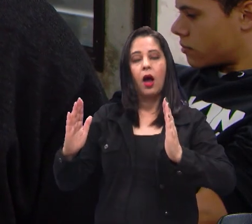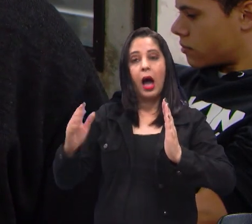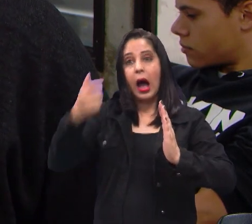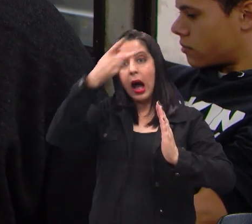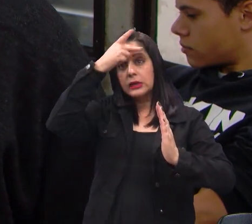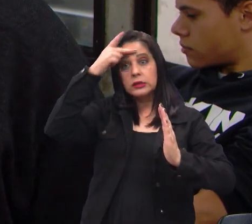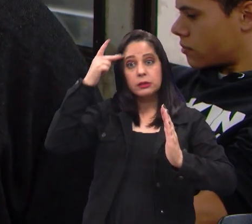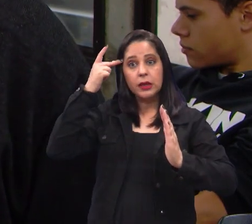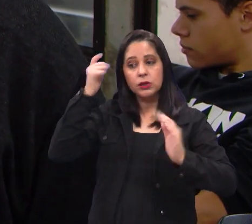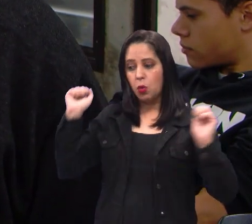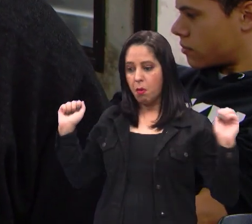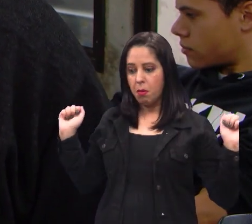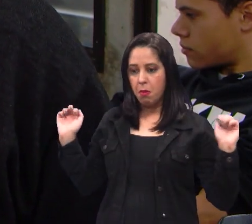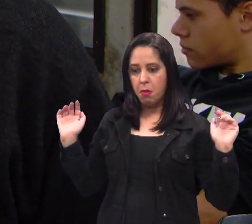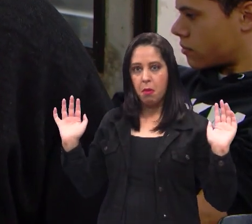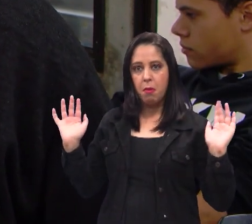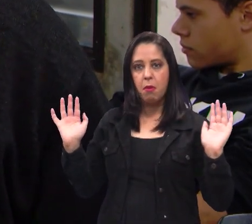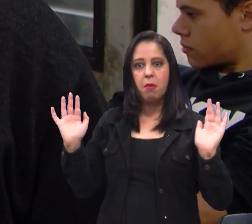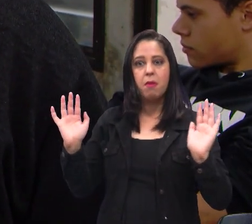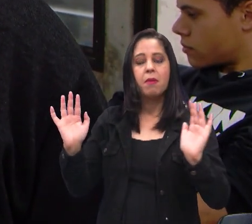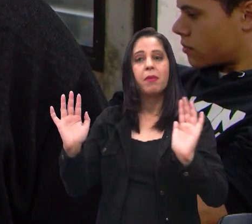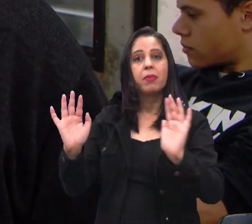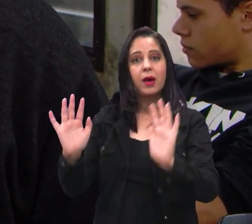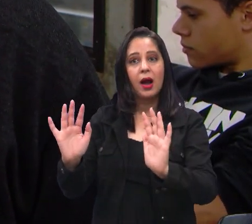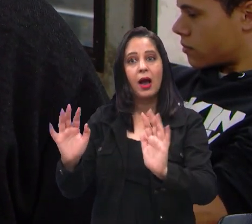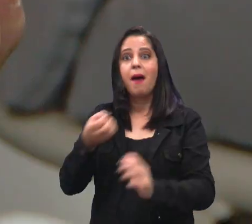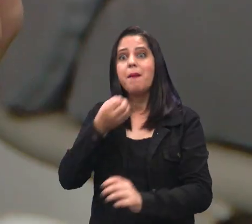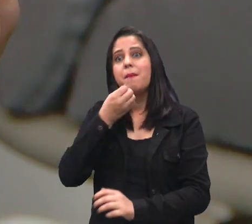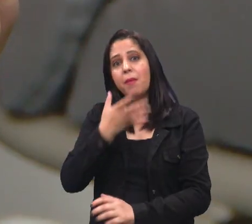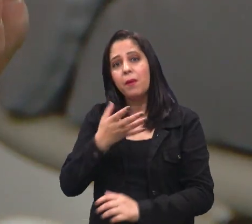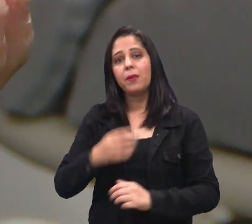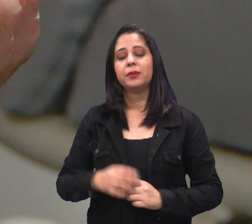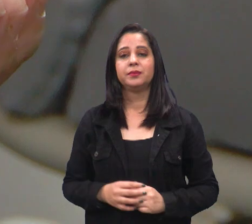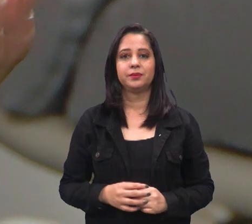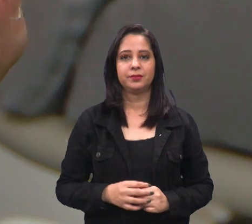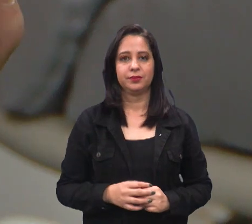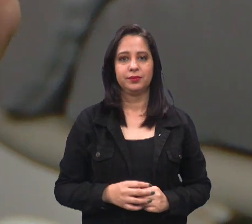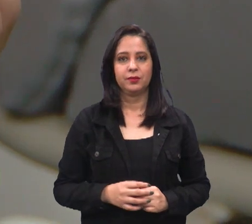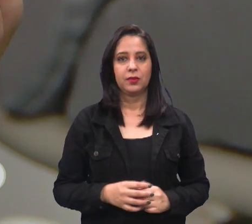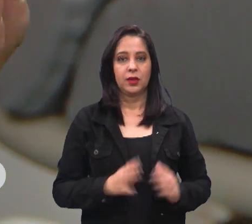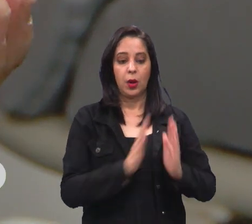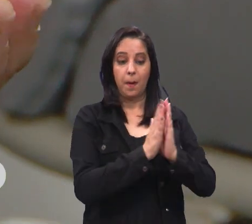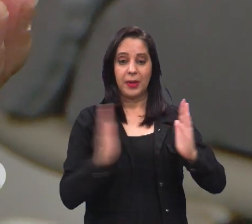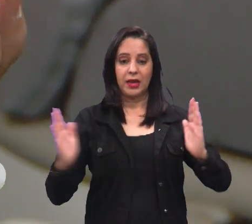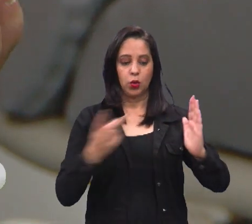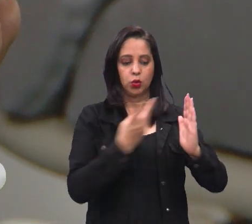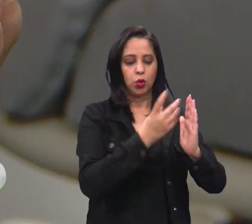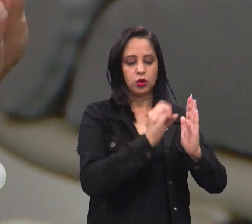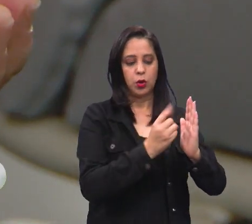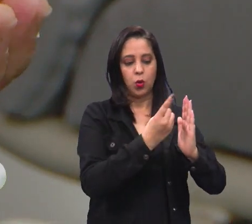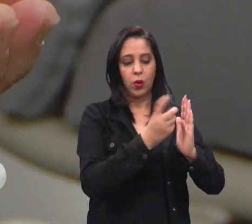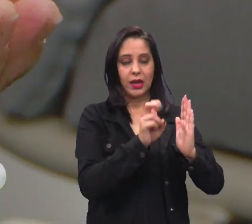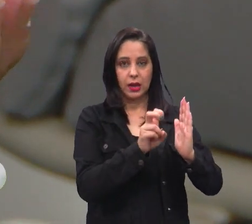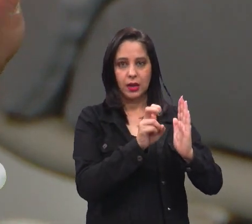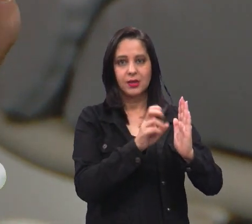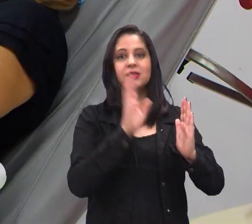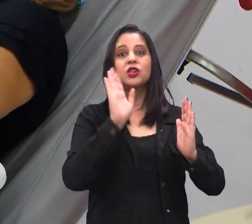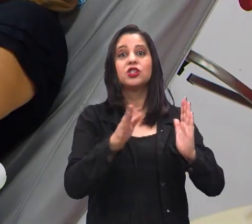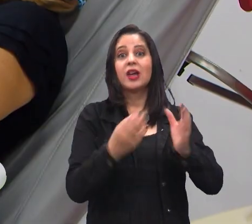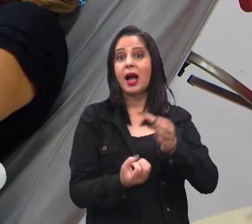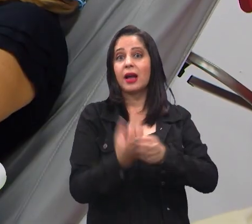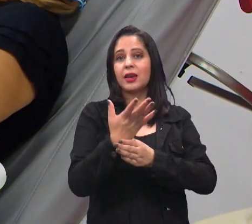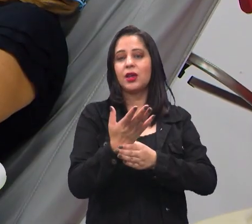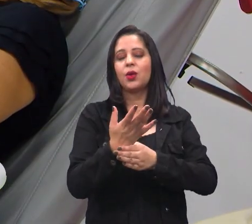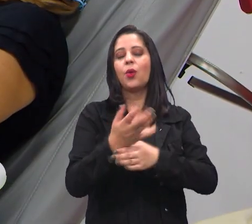aumento exponencial no número de doadores e para a gente é muito gratificante. E desde 2015 existe a campanha Junho Vermelho,